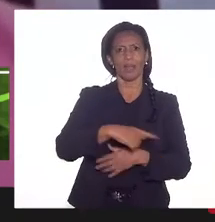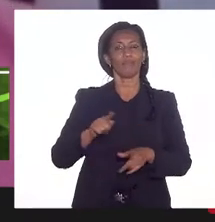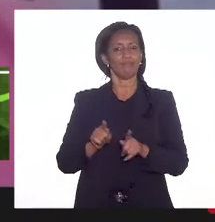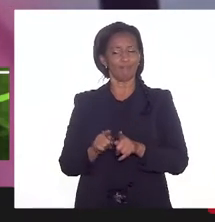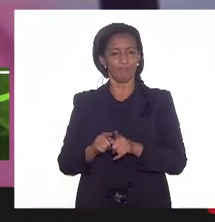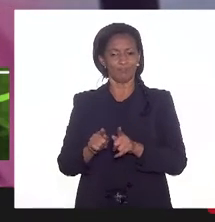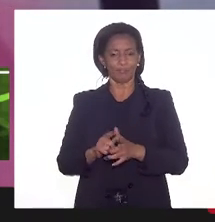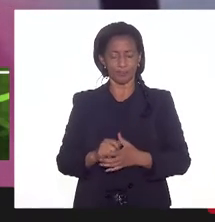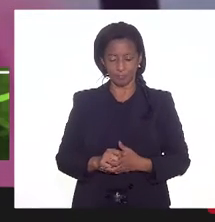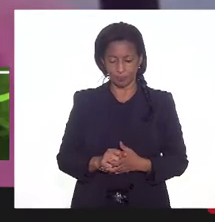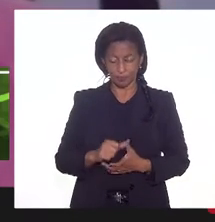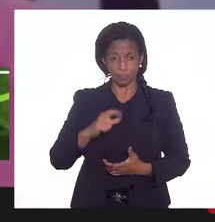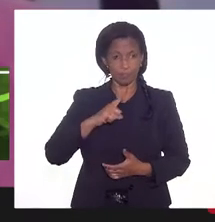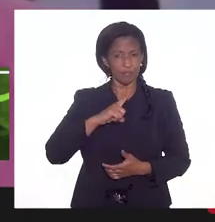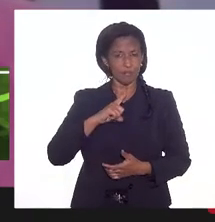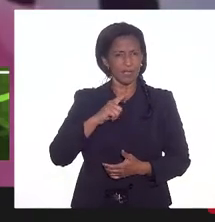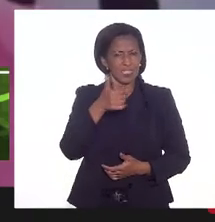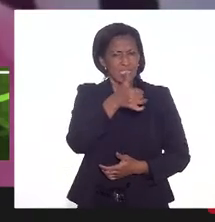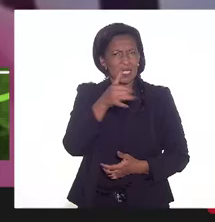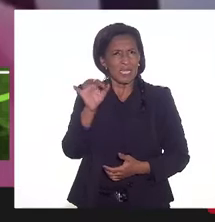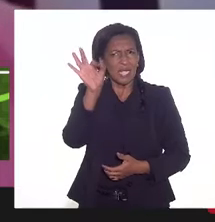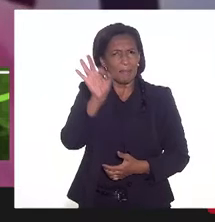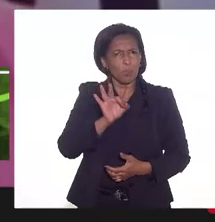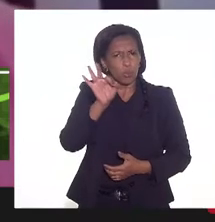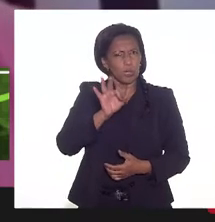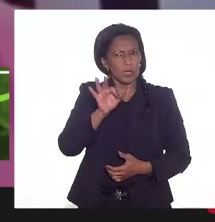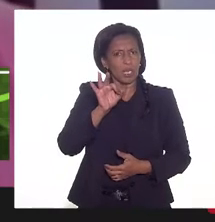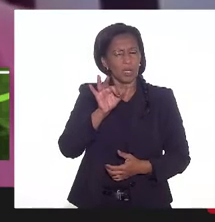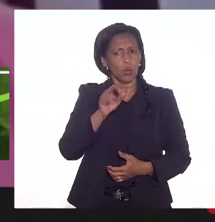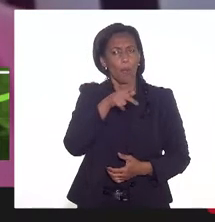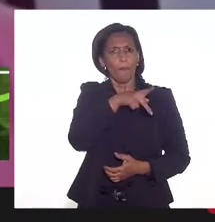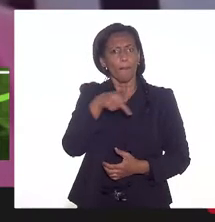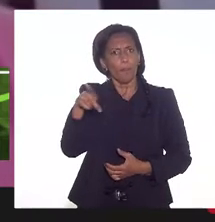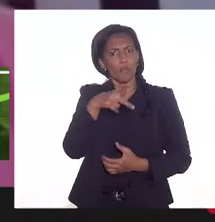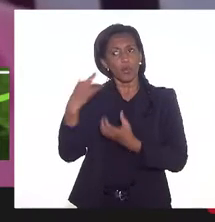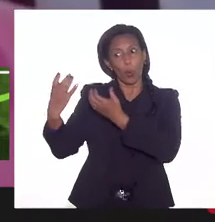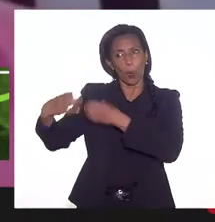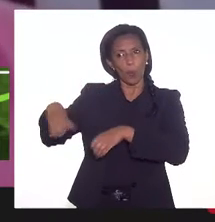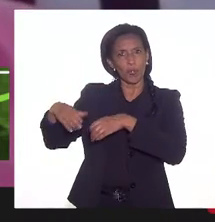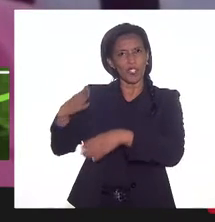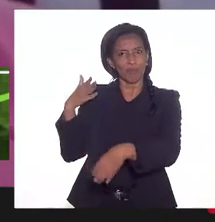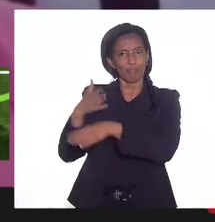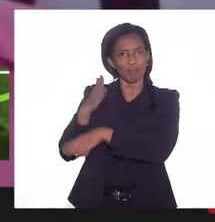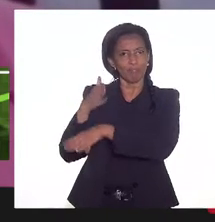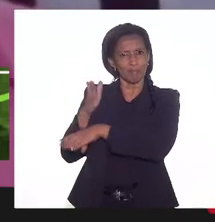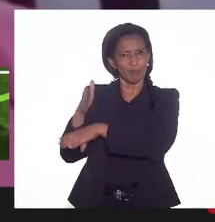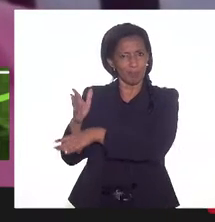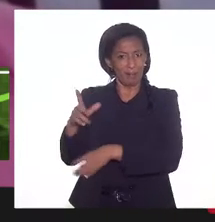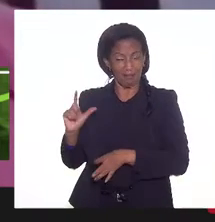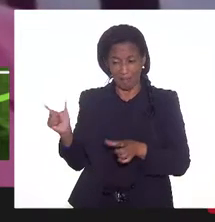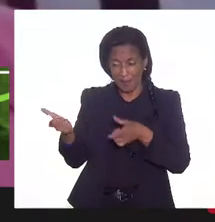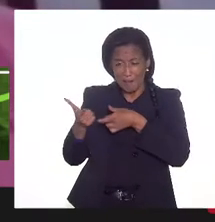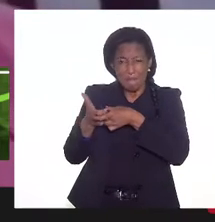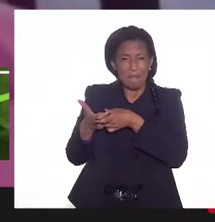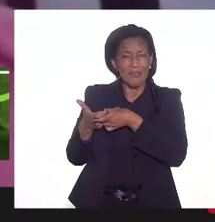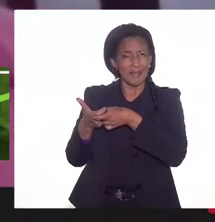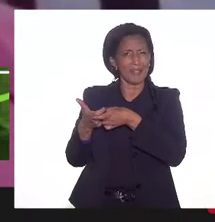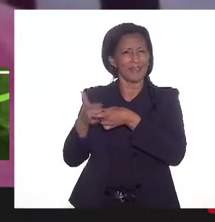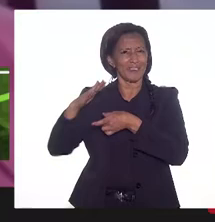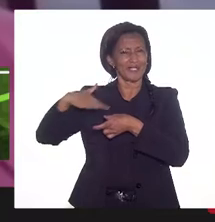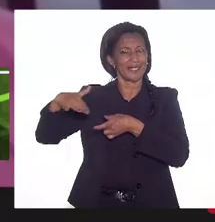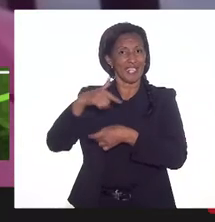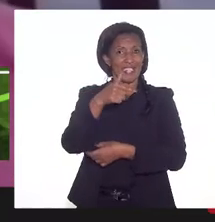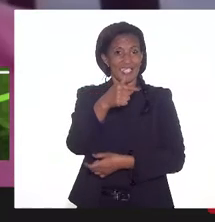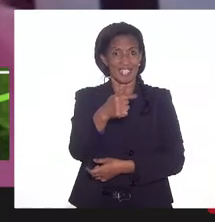e nós temos 100% dos professores concursados hoje na Martins Pena no nosso pequeno staff de escola técnica são